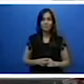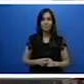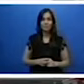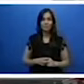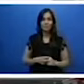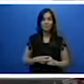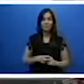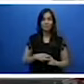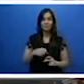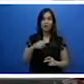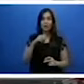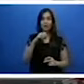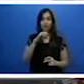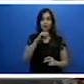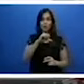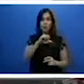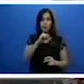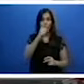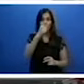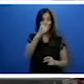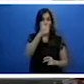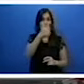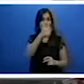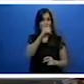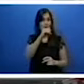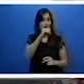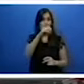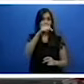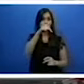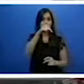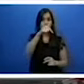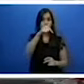9 mais 1, 10. Mais 7.